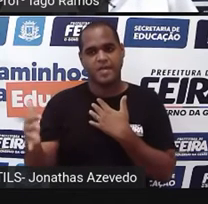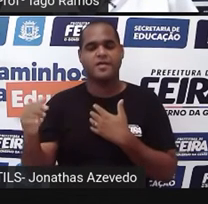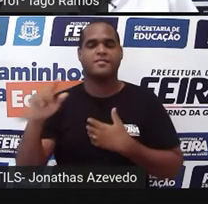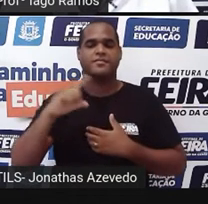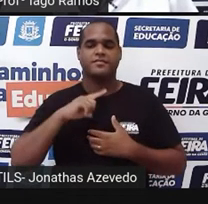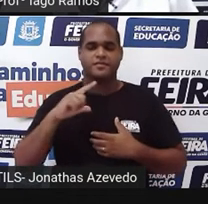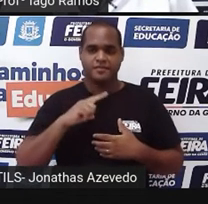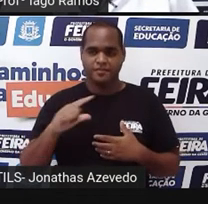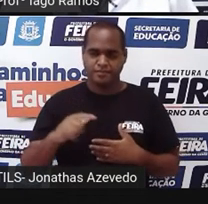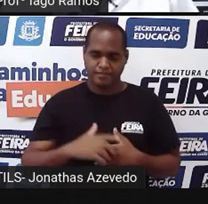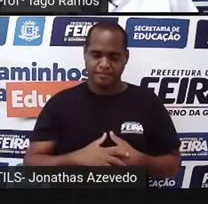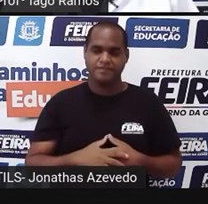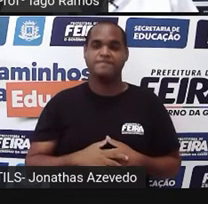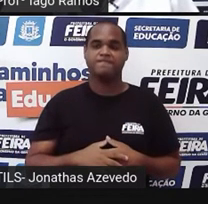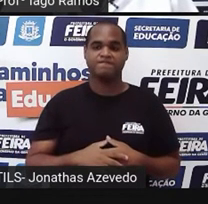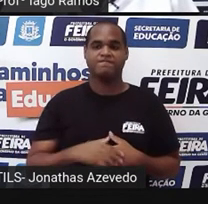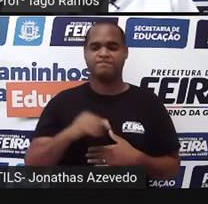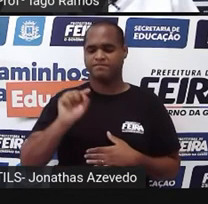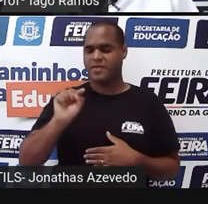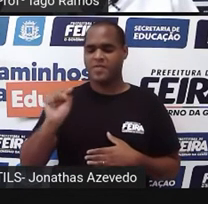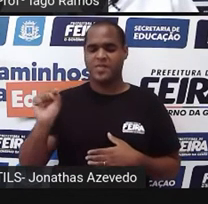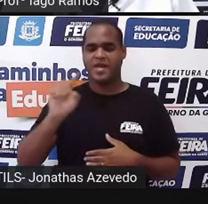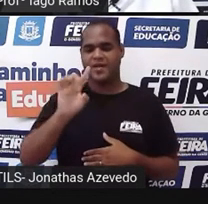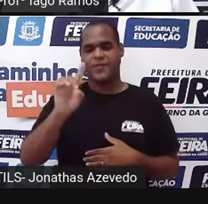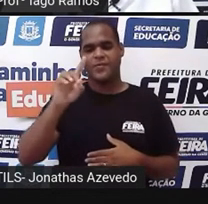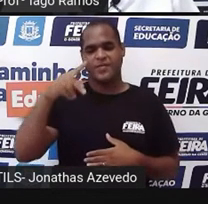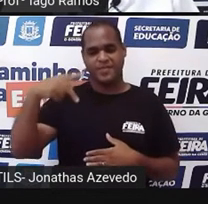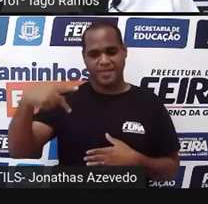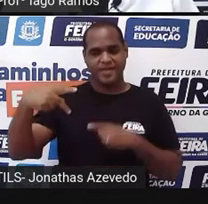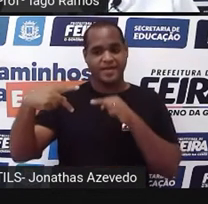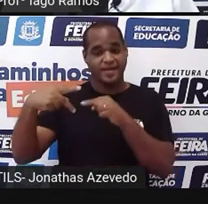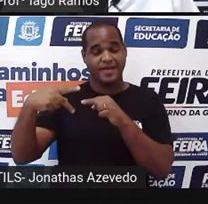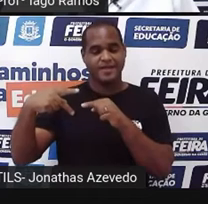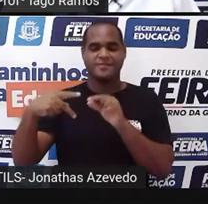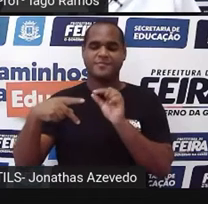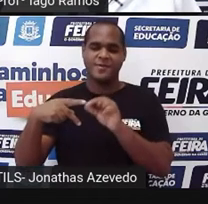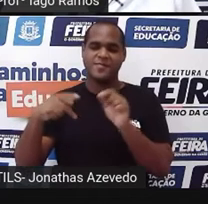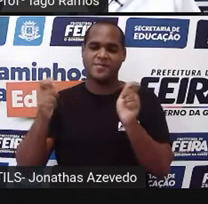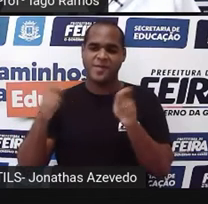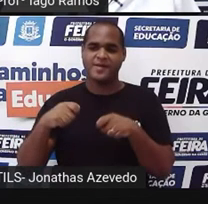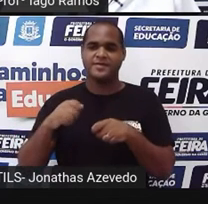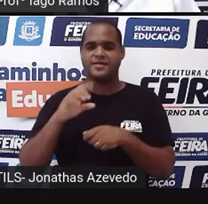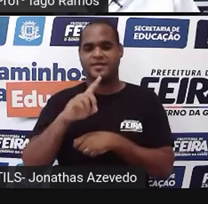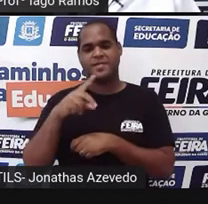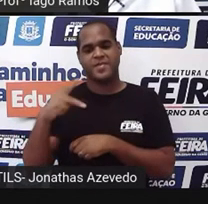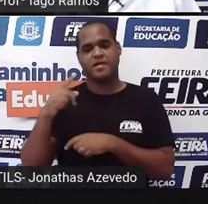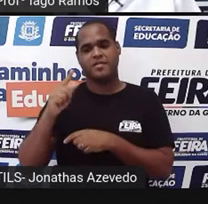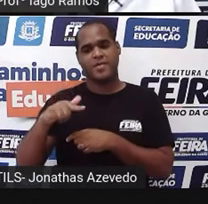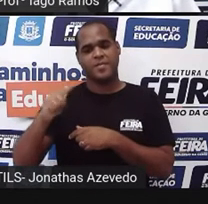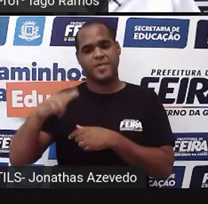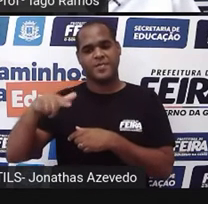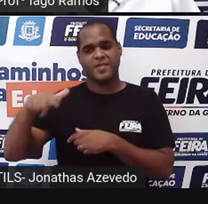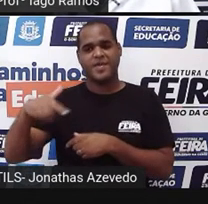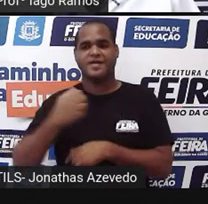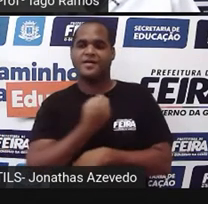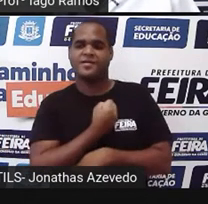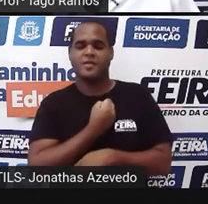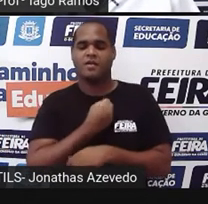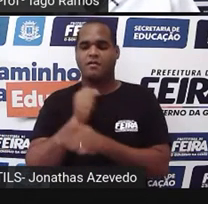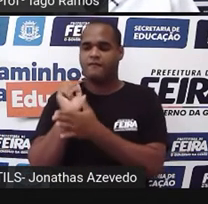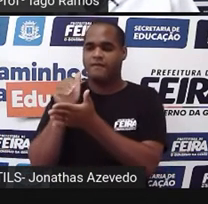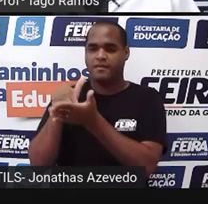colocar...... Para dizer que esses algarismos 2 ali depois da, vão se repetir